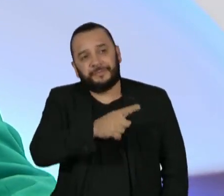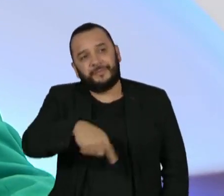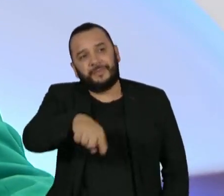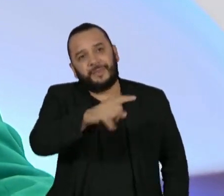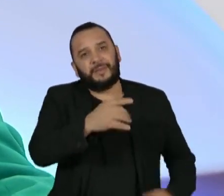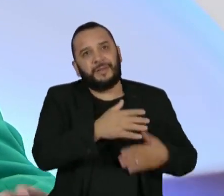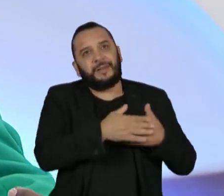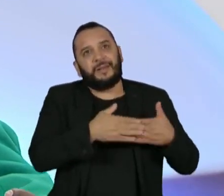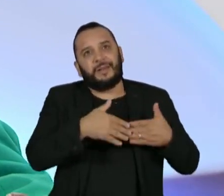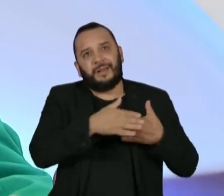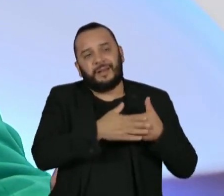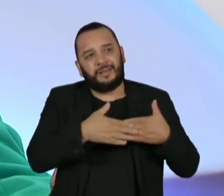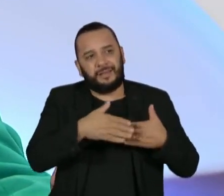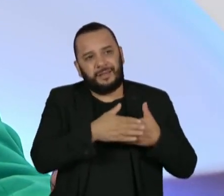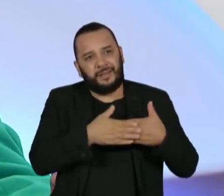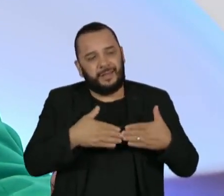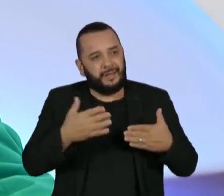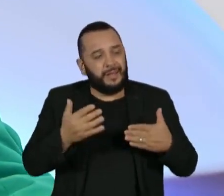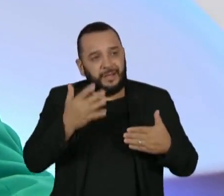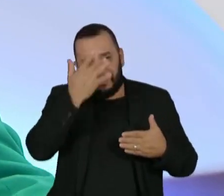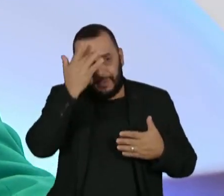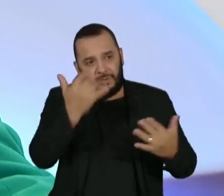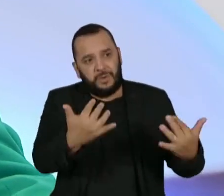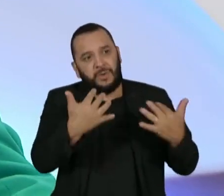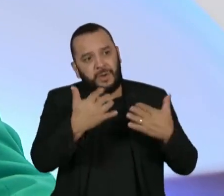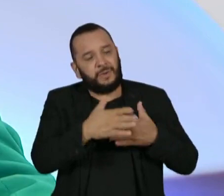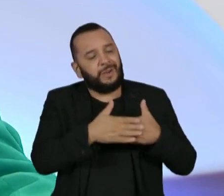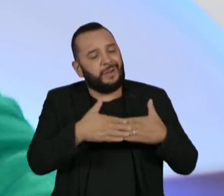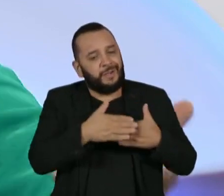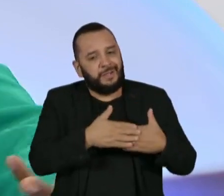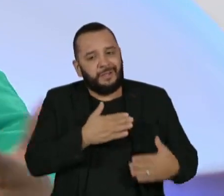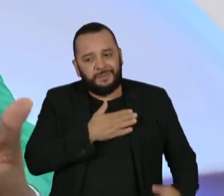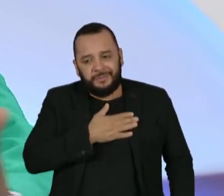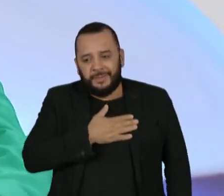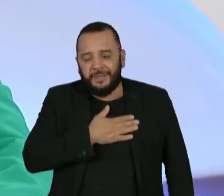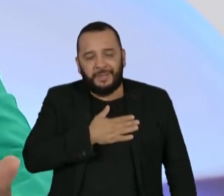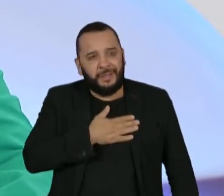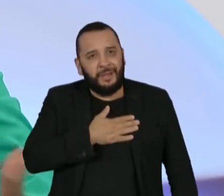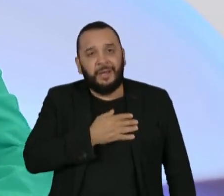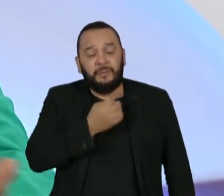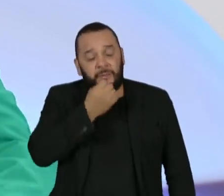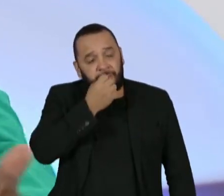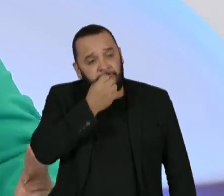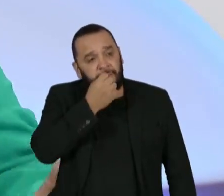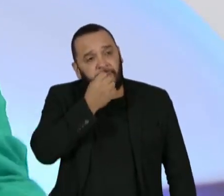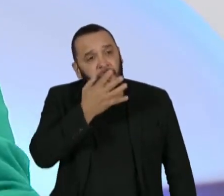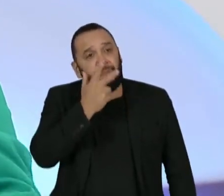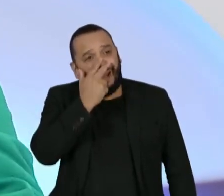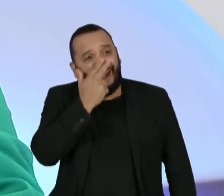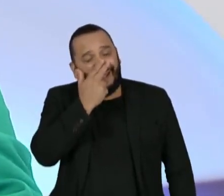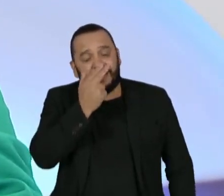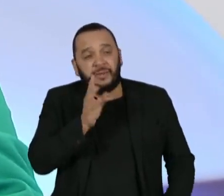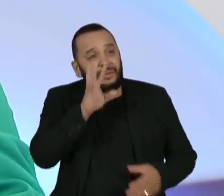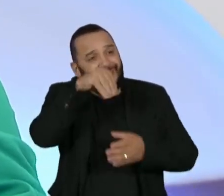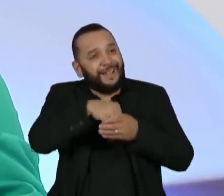com as pessoas olham para mim hoje é um carinho sabe como alguém que vive na casa o tempo